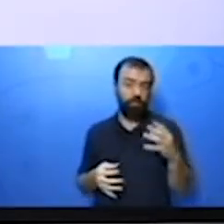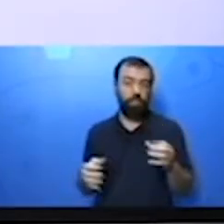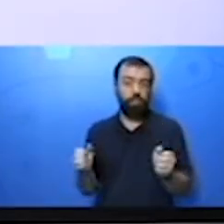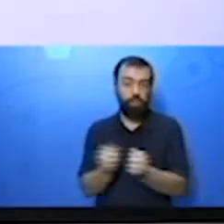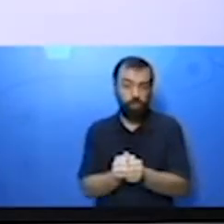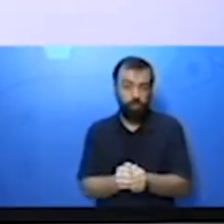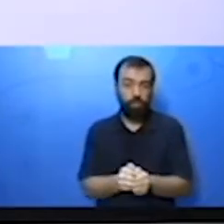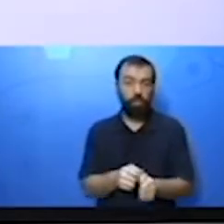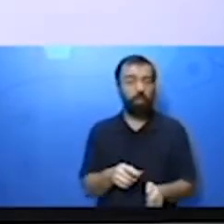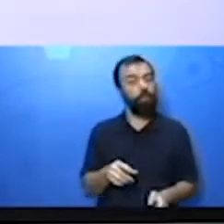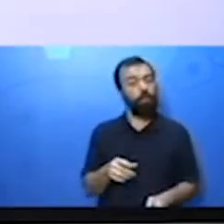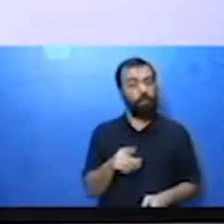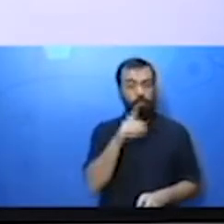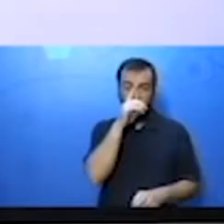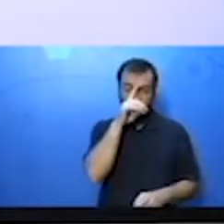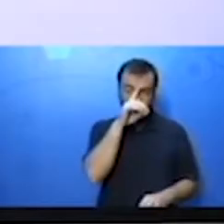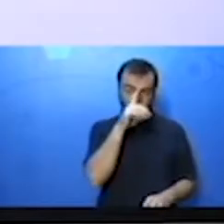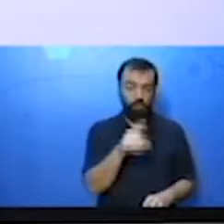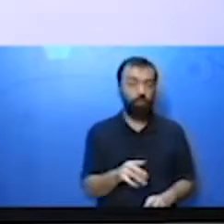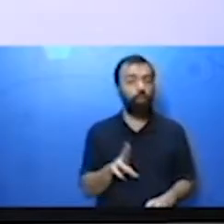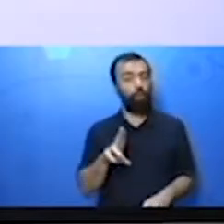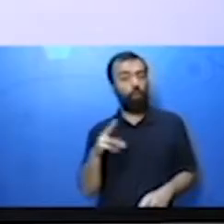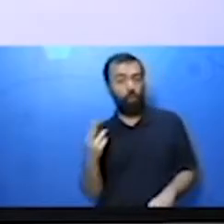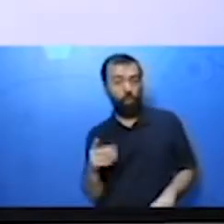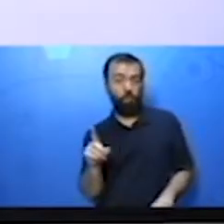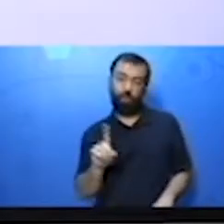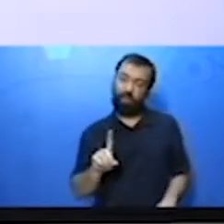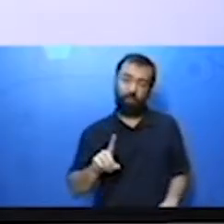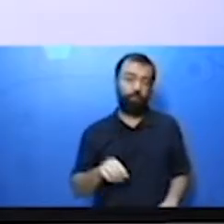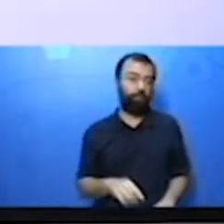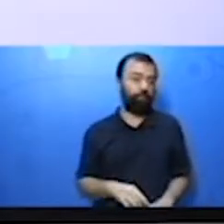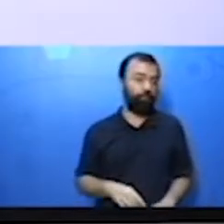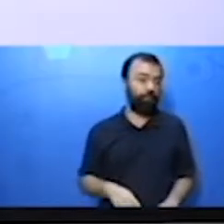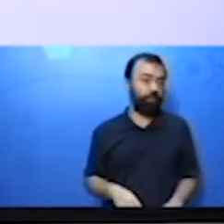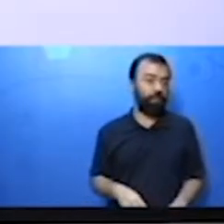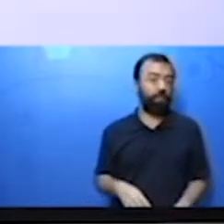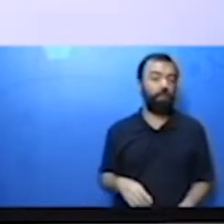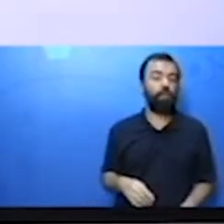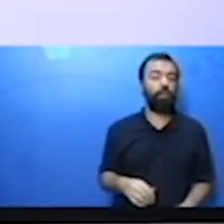O uso incorreto de remédios pode trazer consequências como